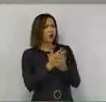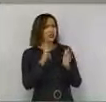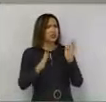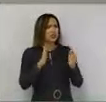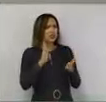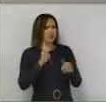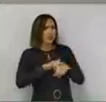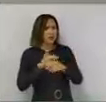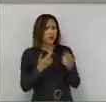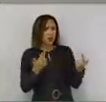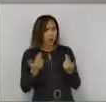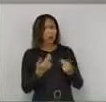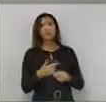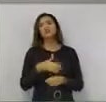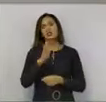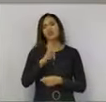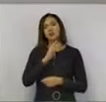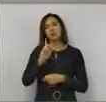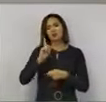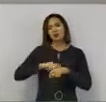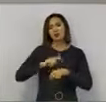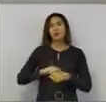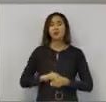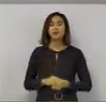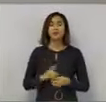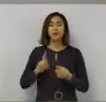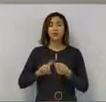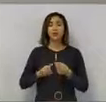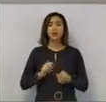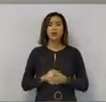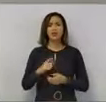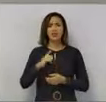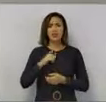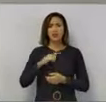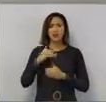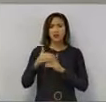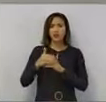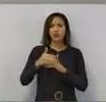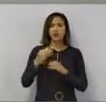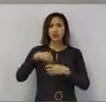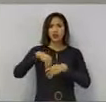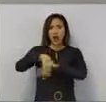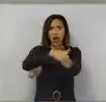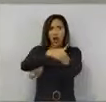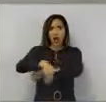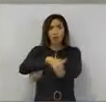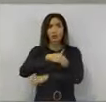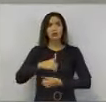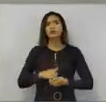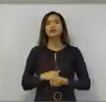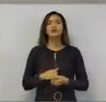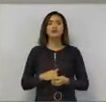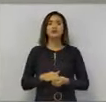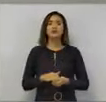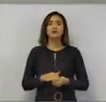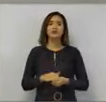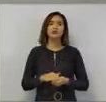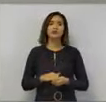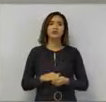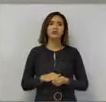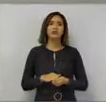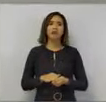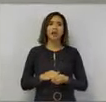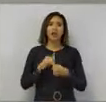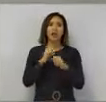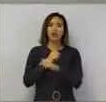também. As obras vão se estender para as ruas? Eu não entendi bem. As obras não vão se estender para as